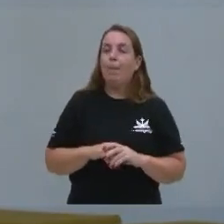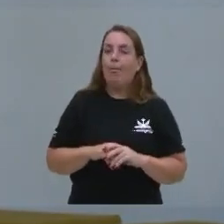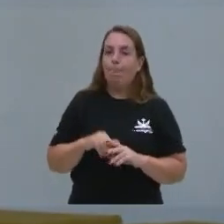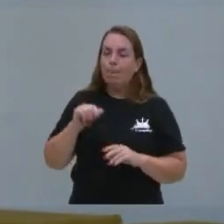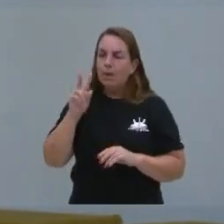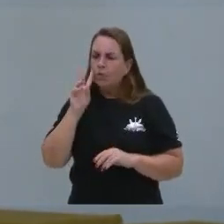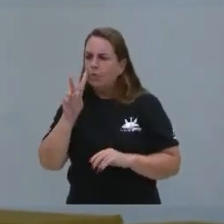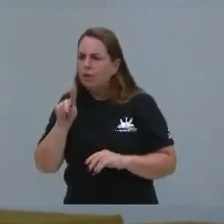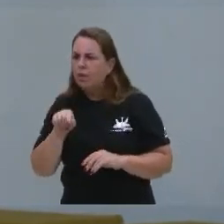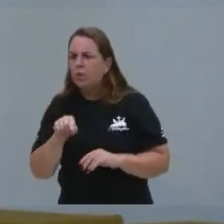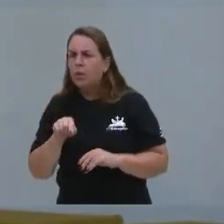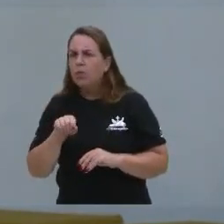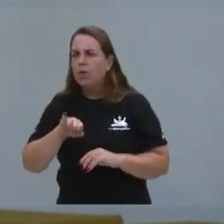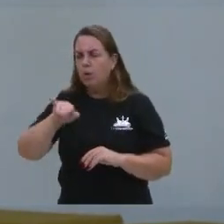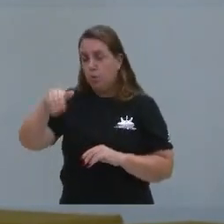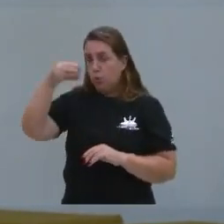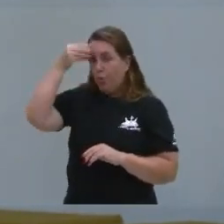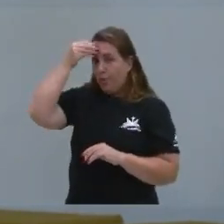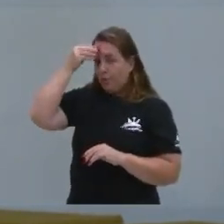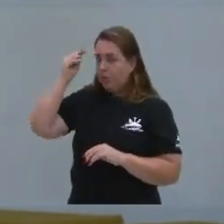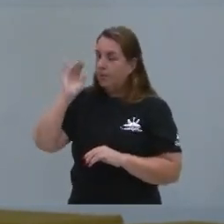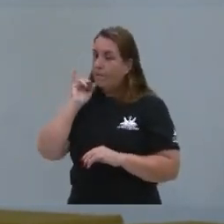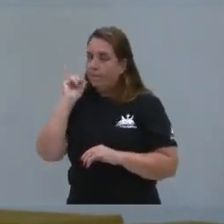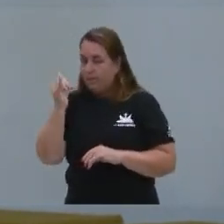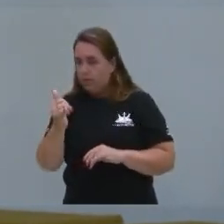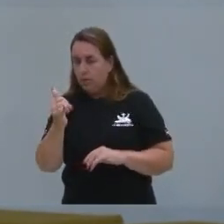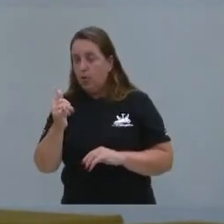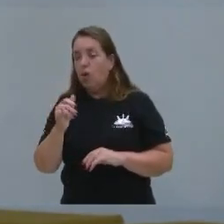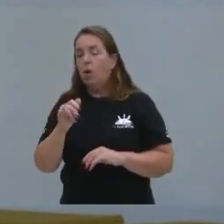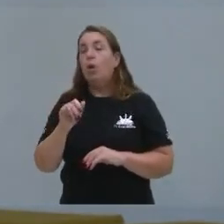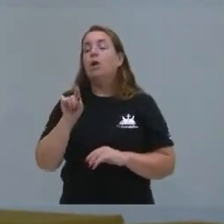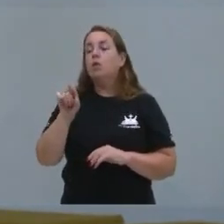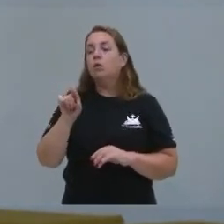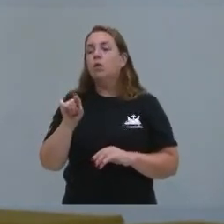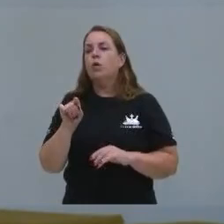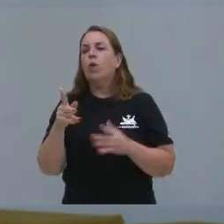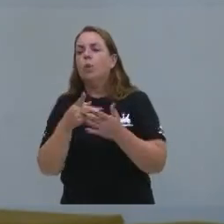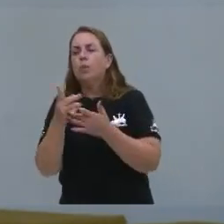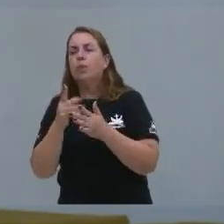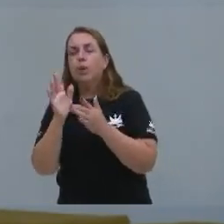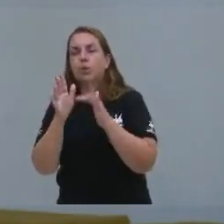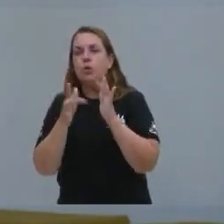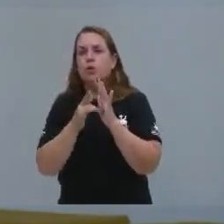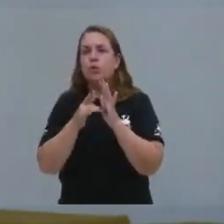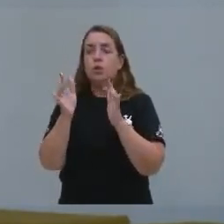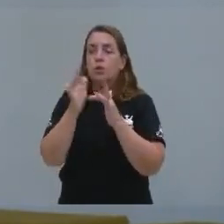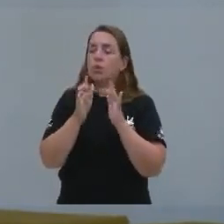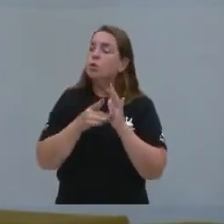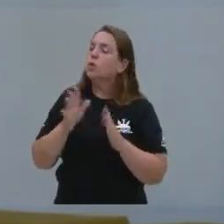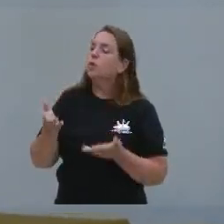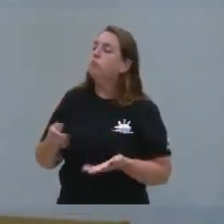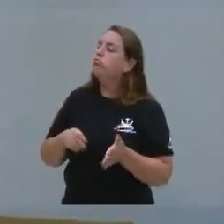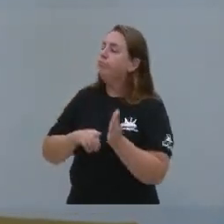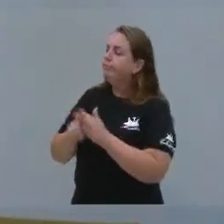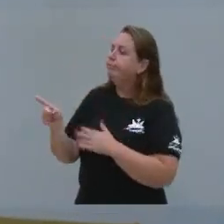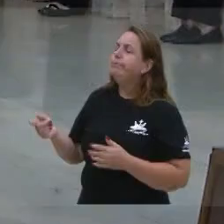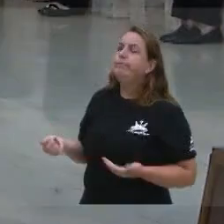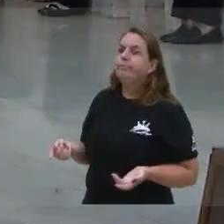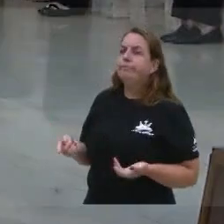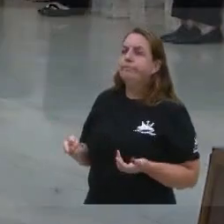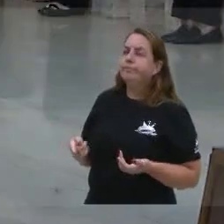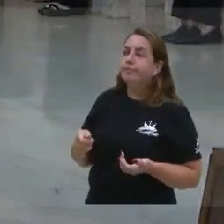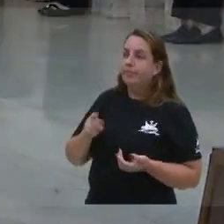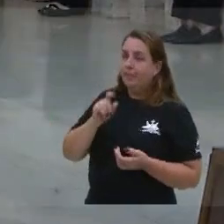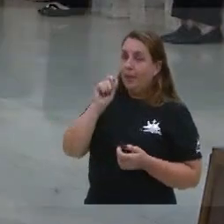Eles ouviram o que João Batista disse. Eles foram atrás de Jesus. Jesus se voltou e perguntou. É